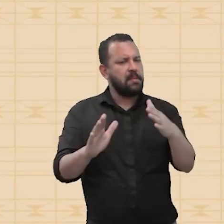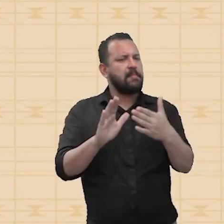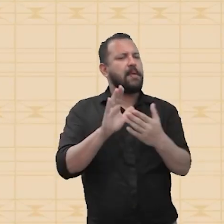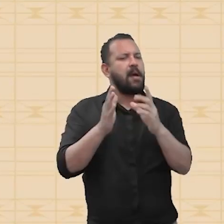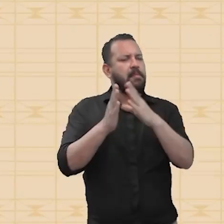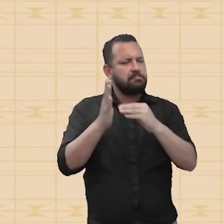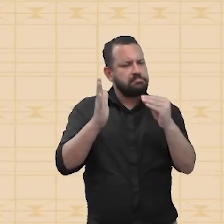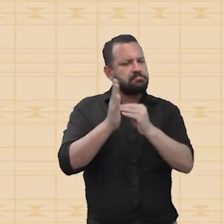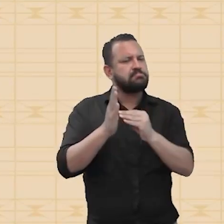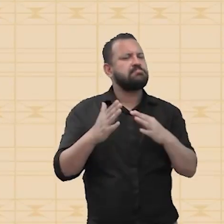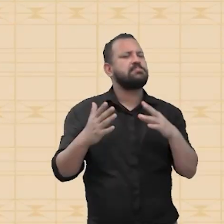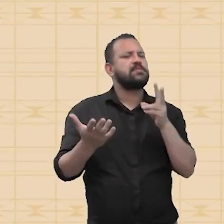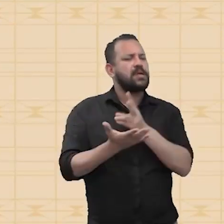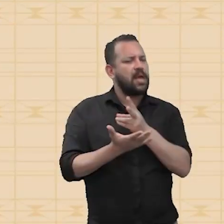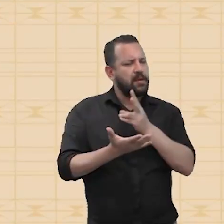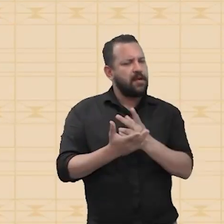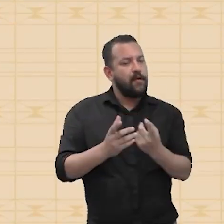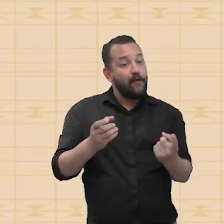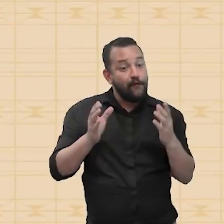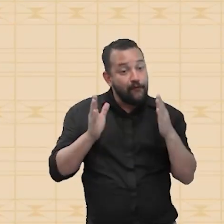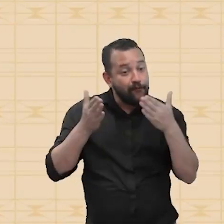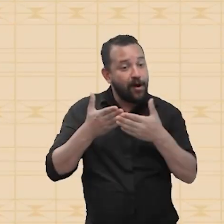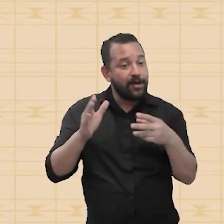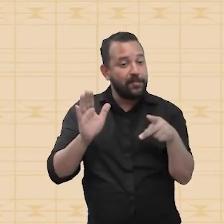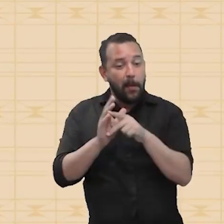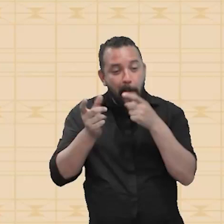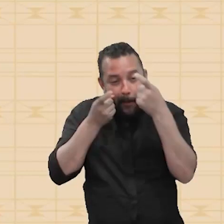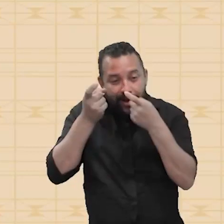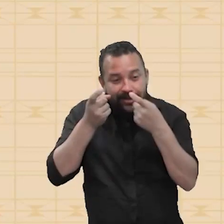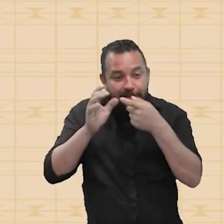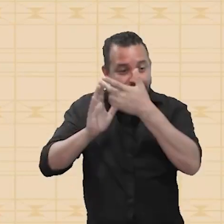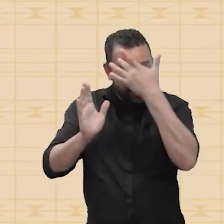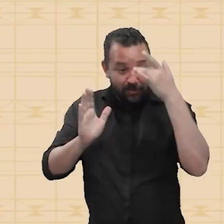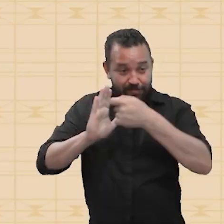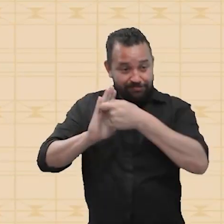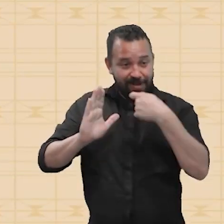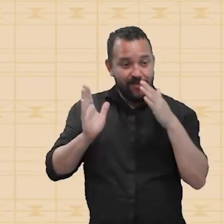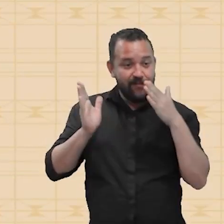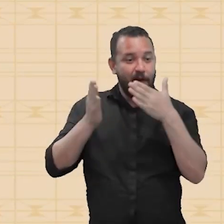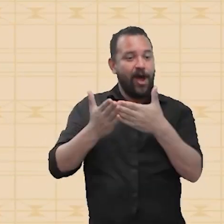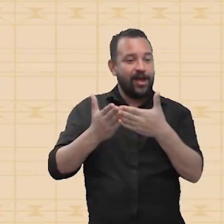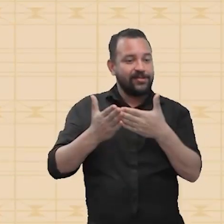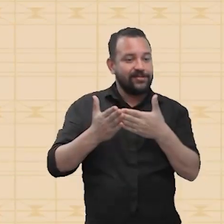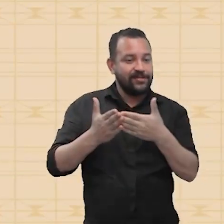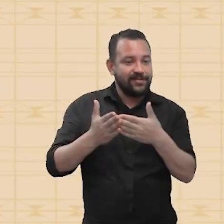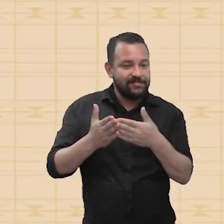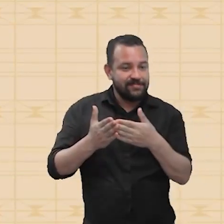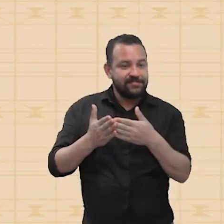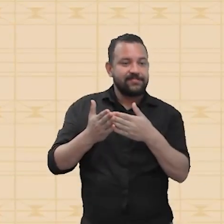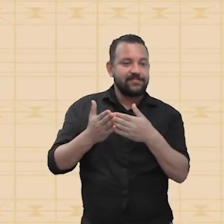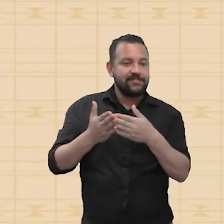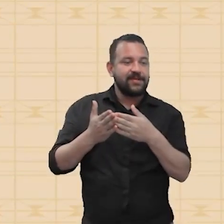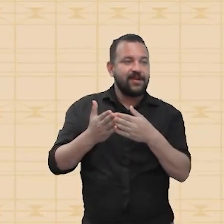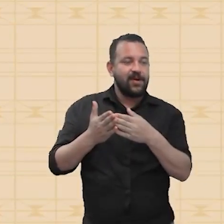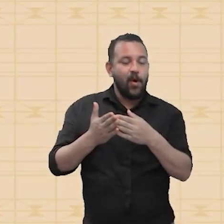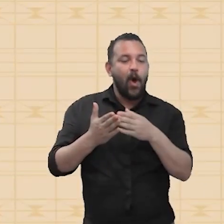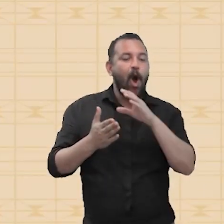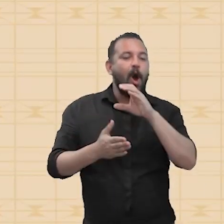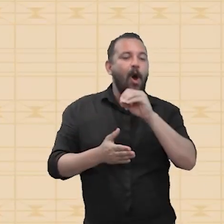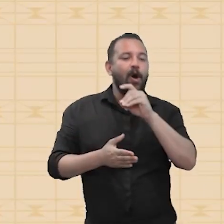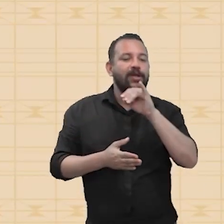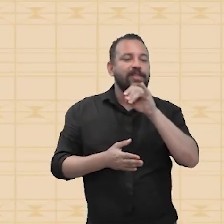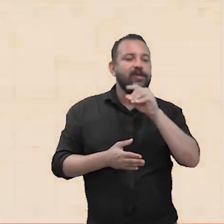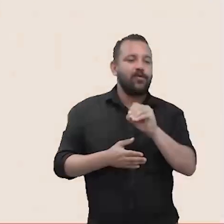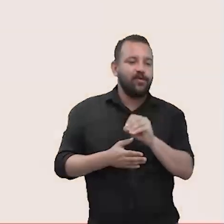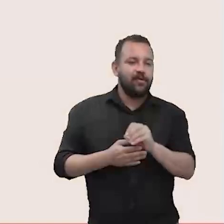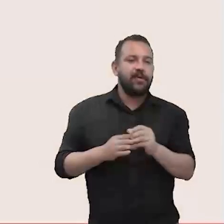que é aquela que está voltada à preocupação do autor, foco total, evidencia exatamente o código linguístico. Vamos dar